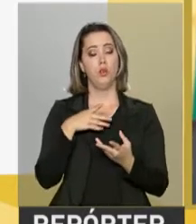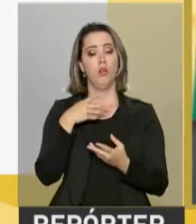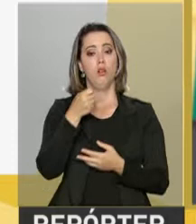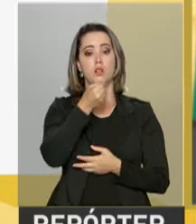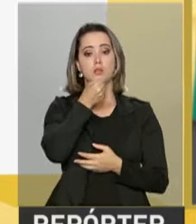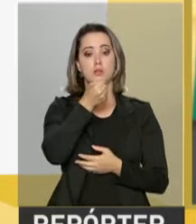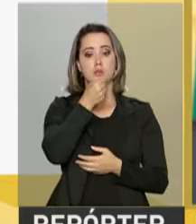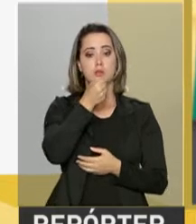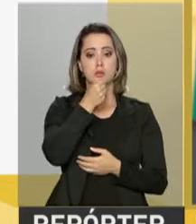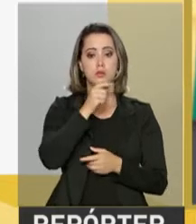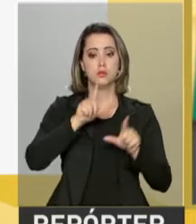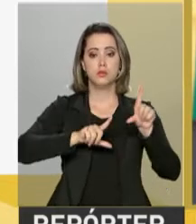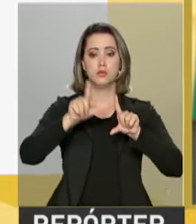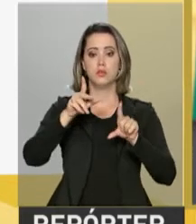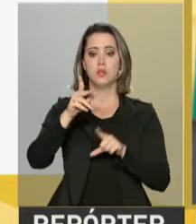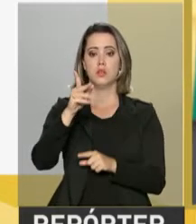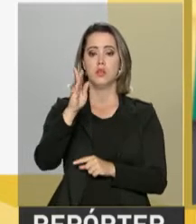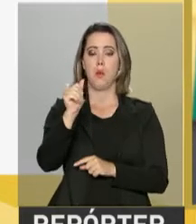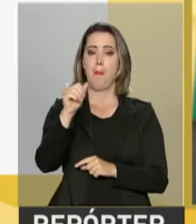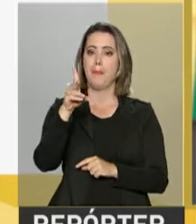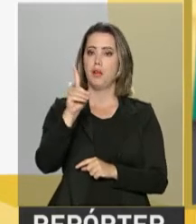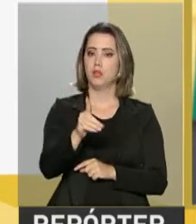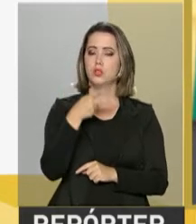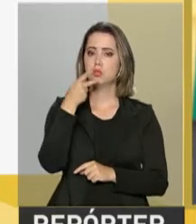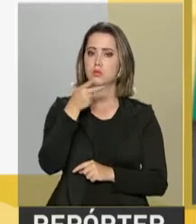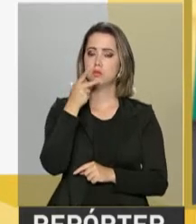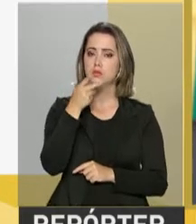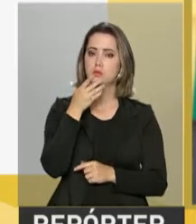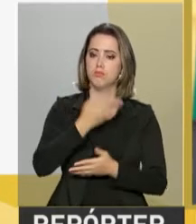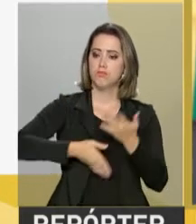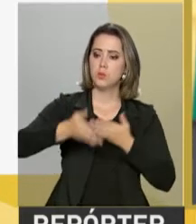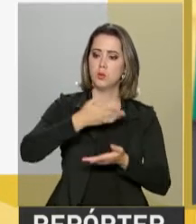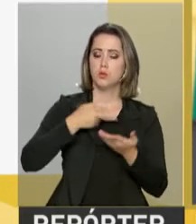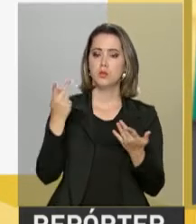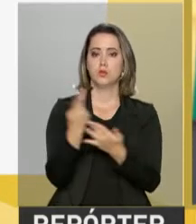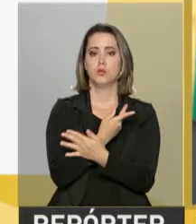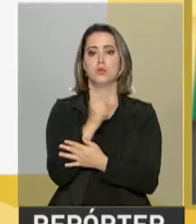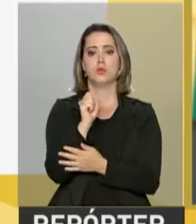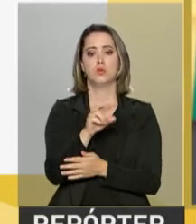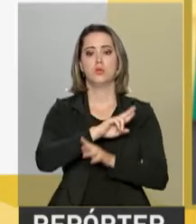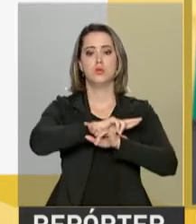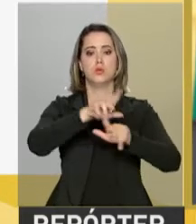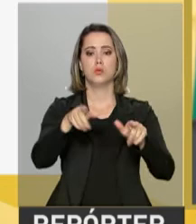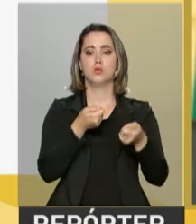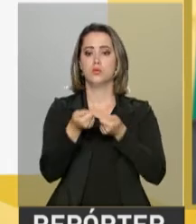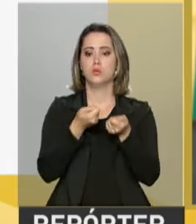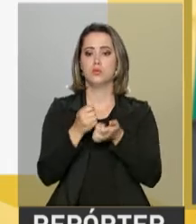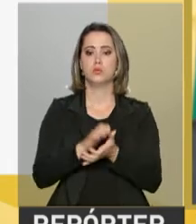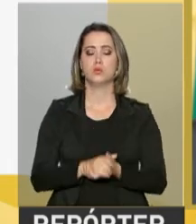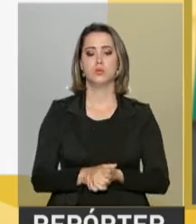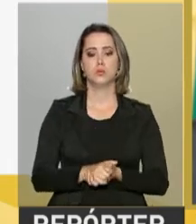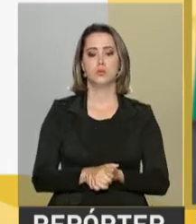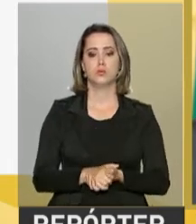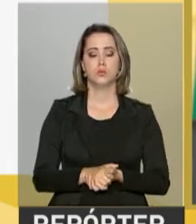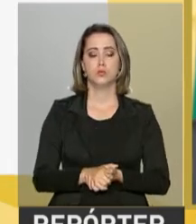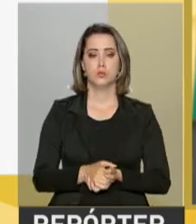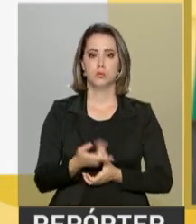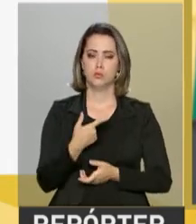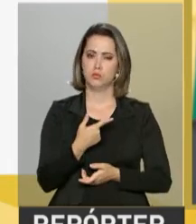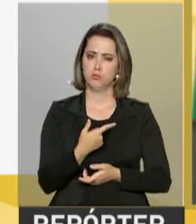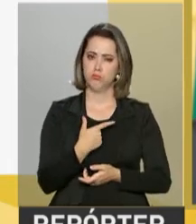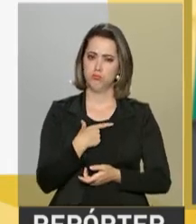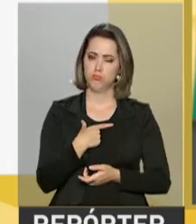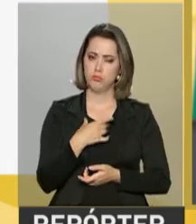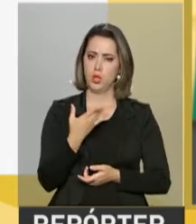presidente michel temer afirmou que a negociação com o congresso resultou numa série de ajustes supõe-se que nós devemos fazer